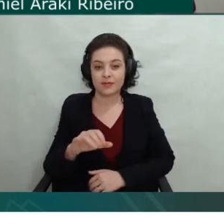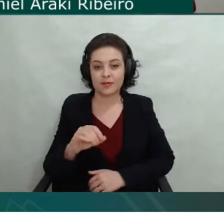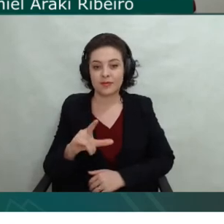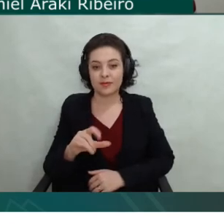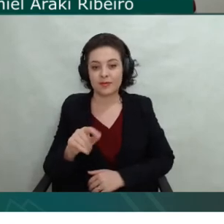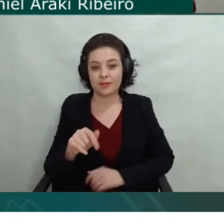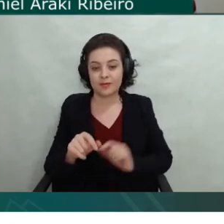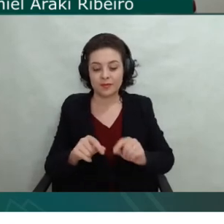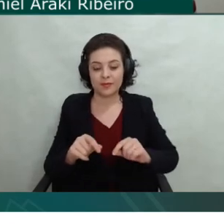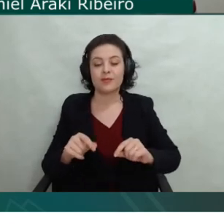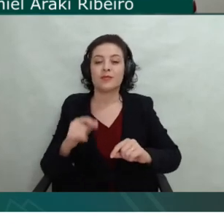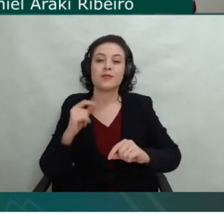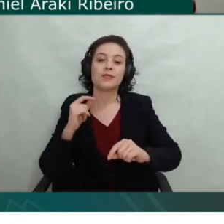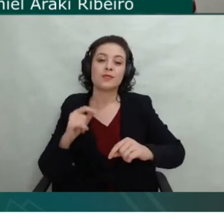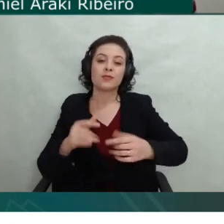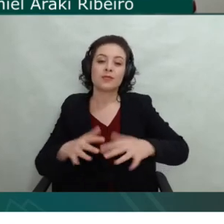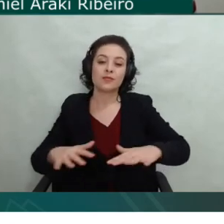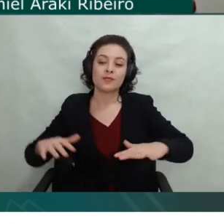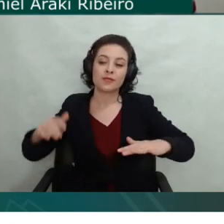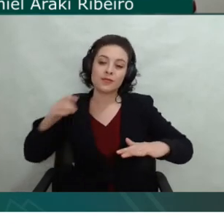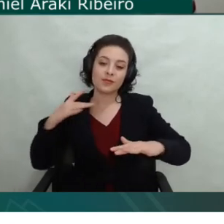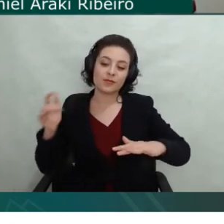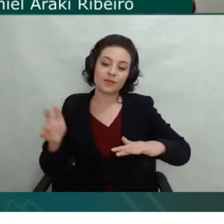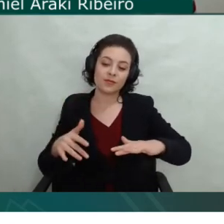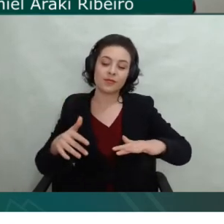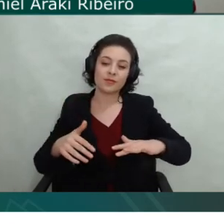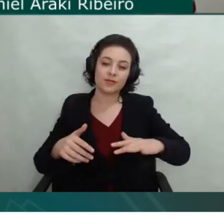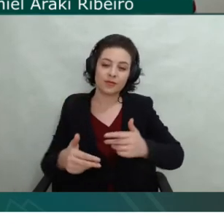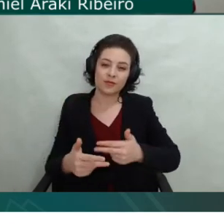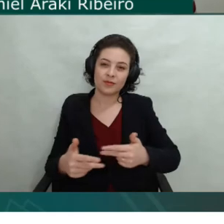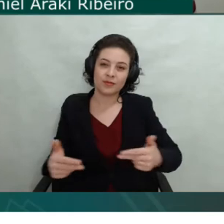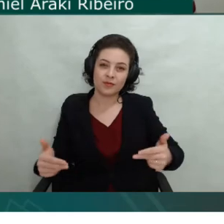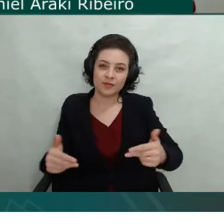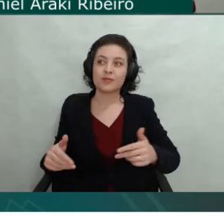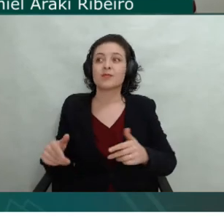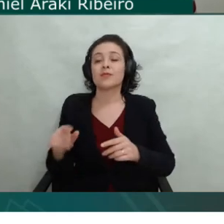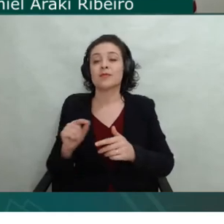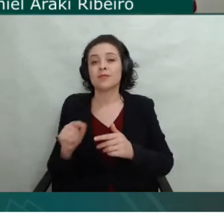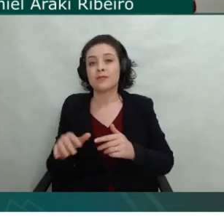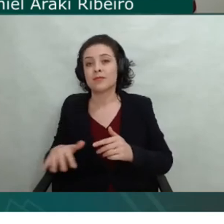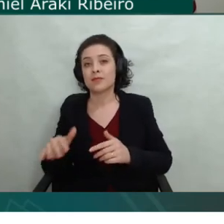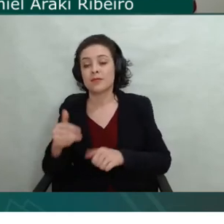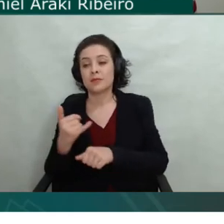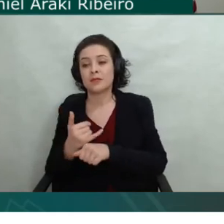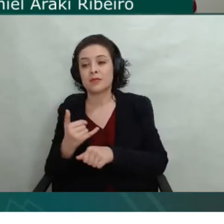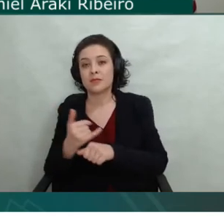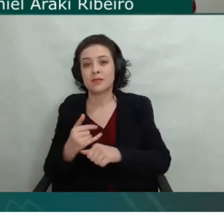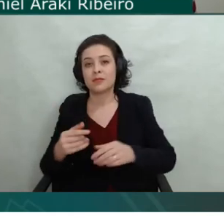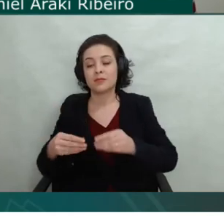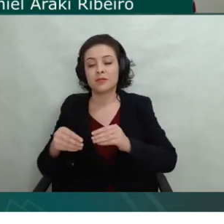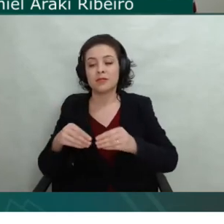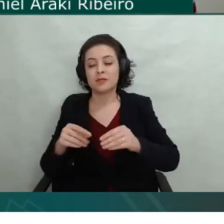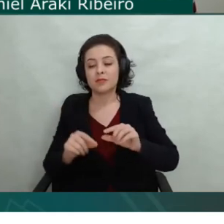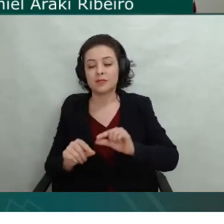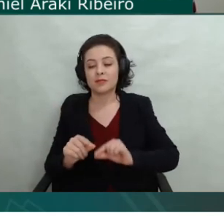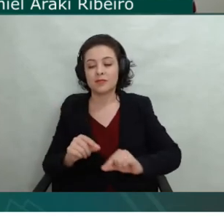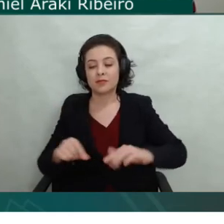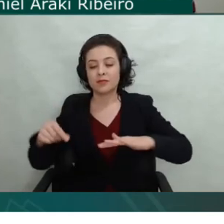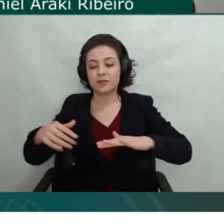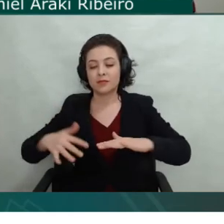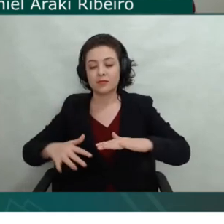e contaminantes emergentes. Isso envolve tanto a poluição por metais, microplásticos, as